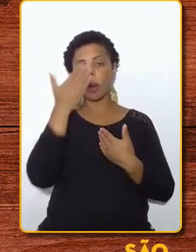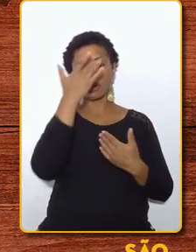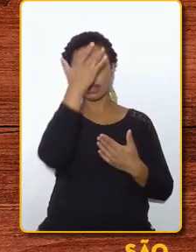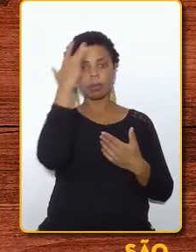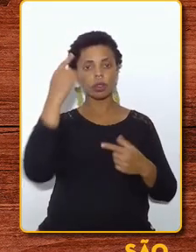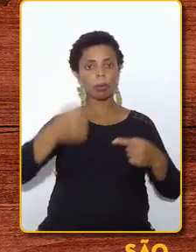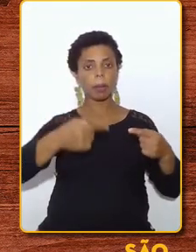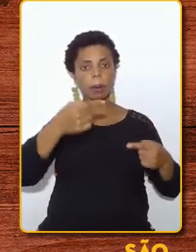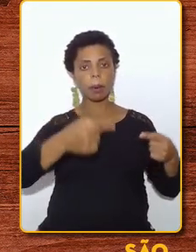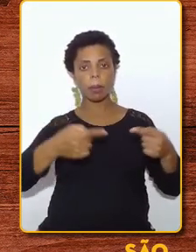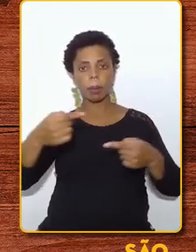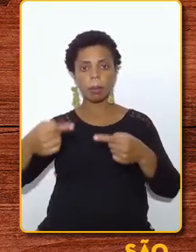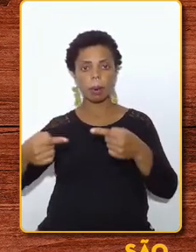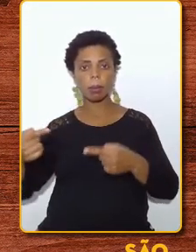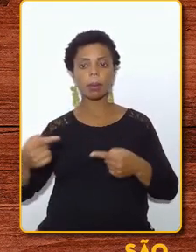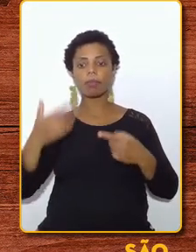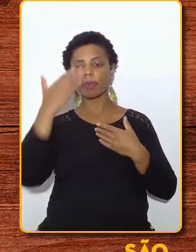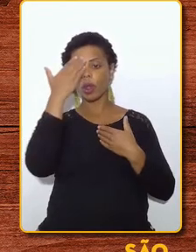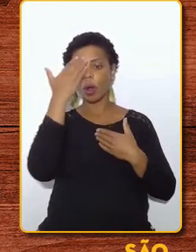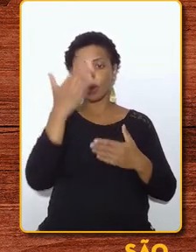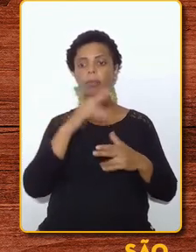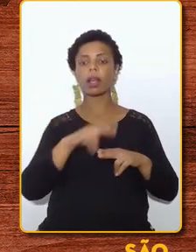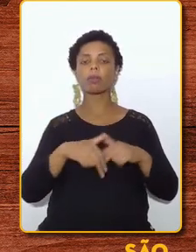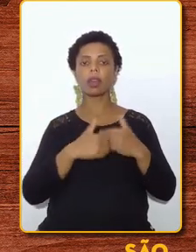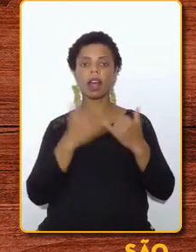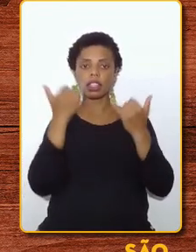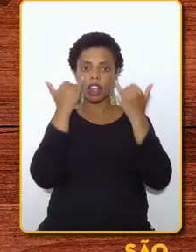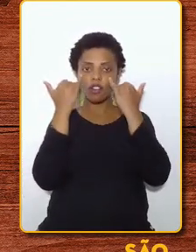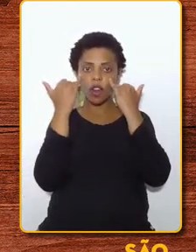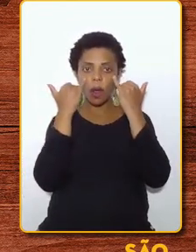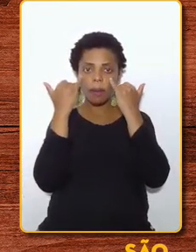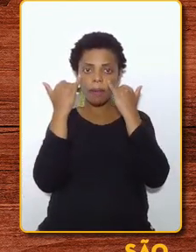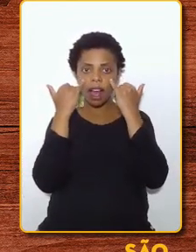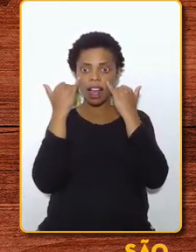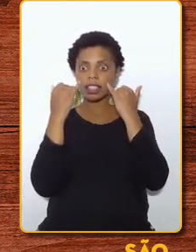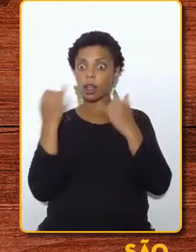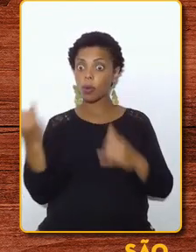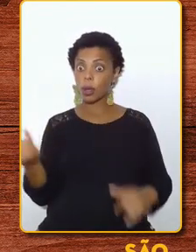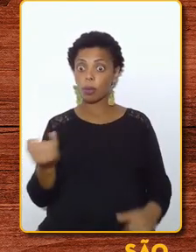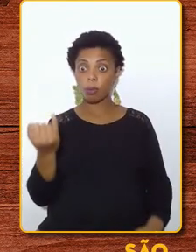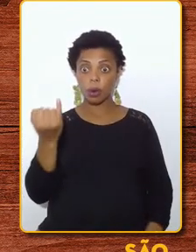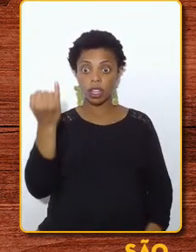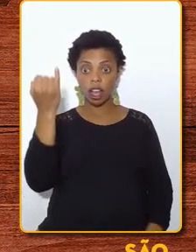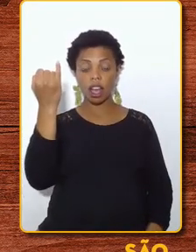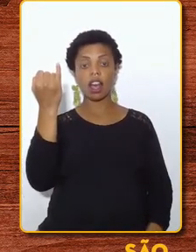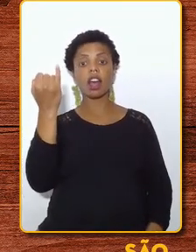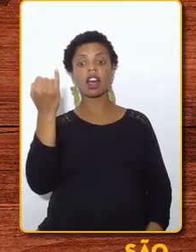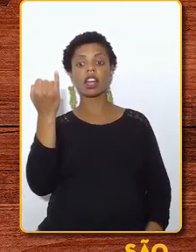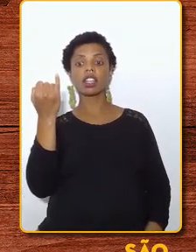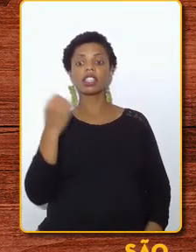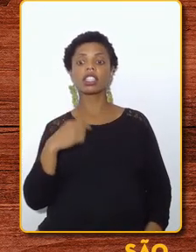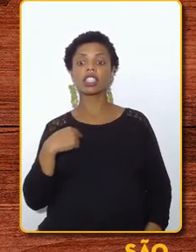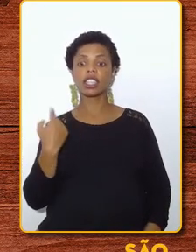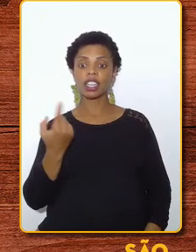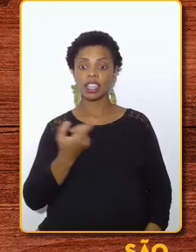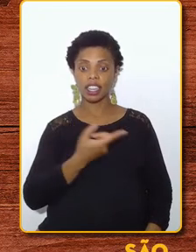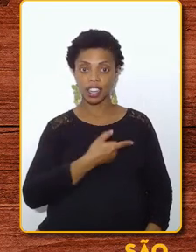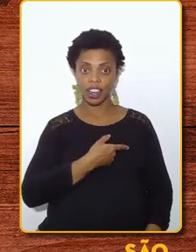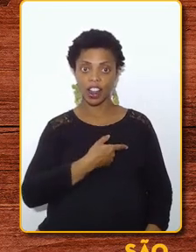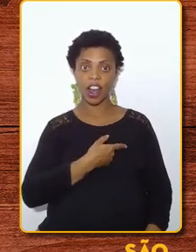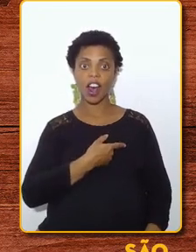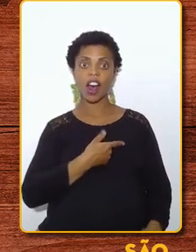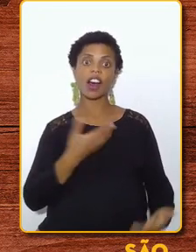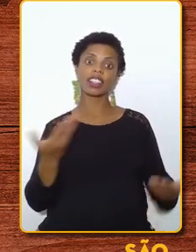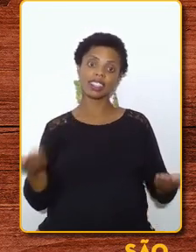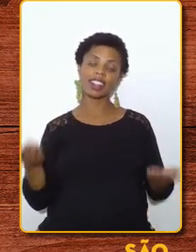Muito obrigada pelas informações super relevantes, né? E a gente, então, encerra